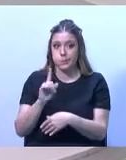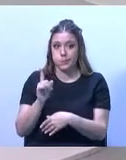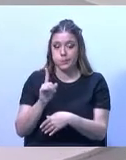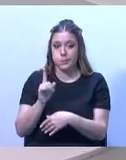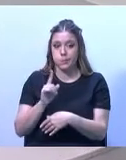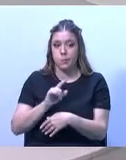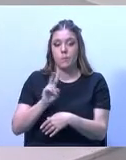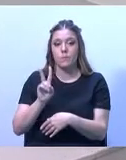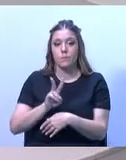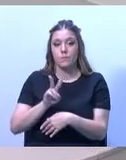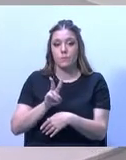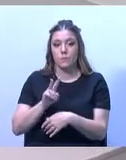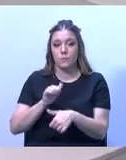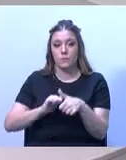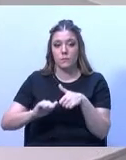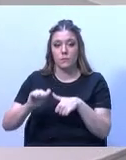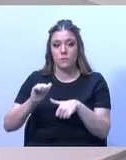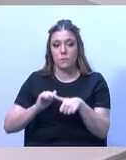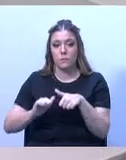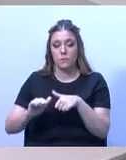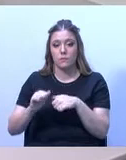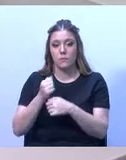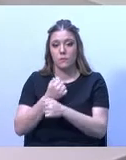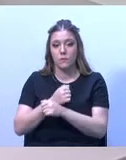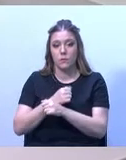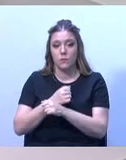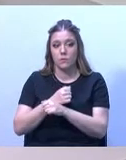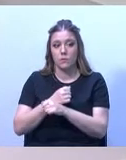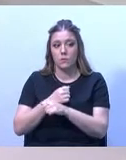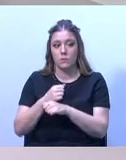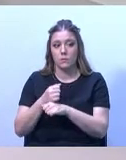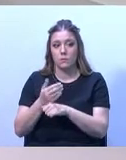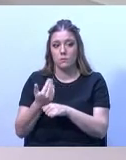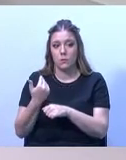a segunda vez, tiraram-me o osso do dedo a seguir